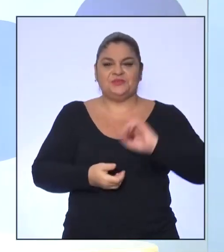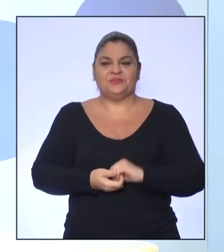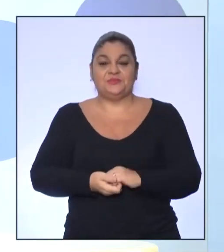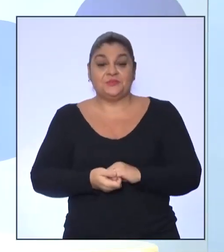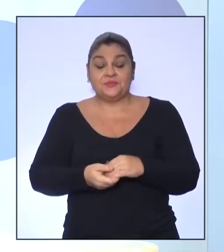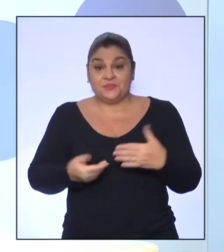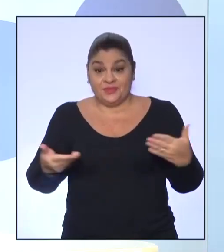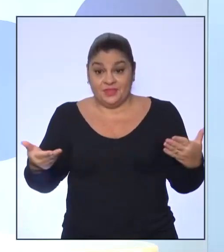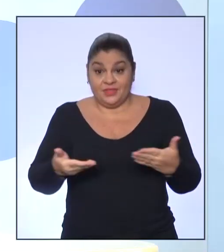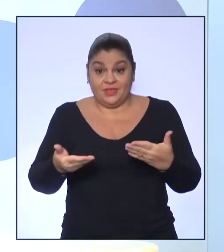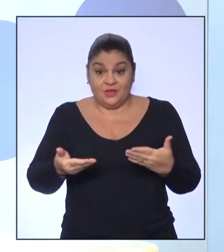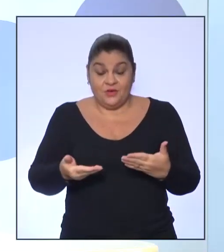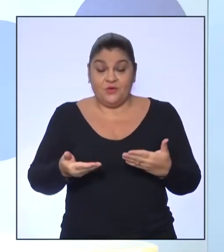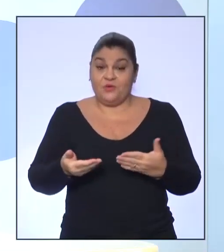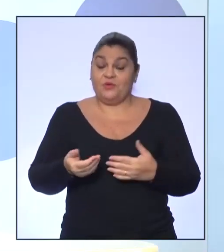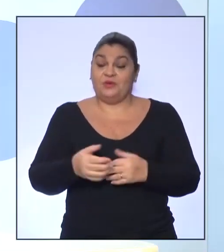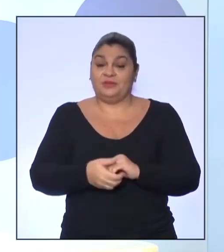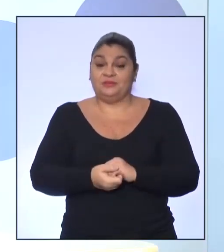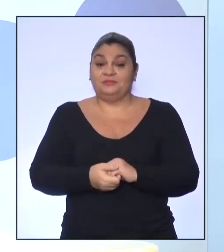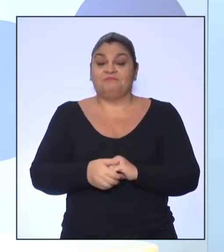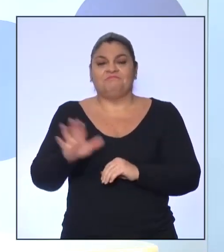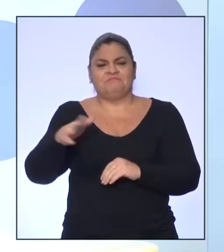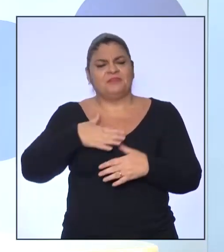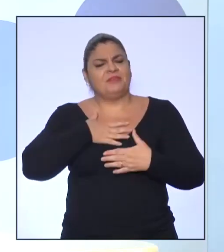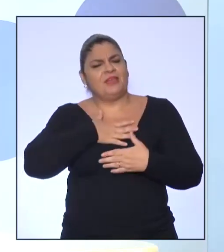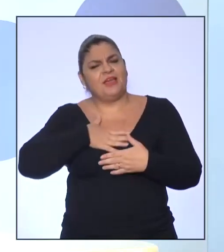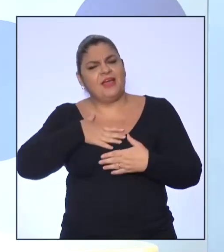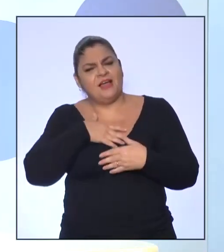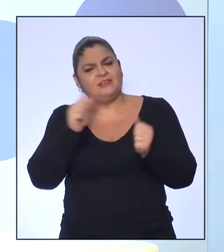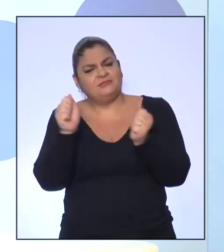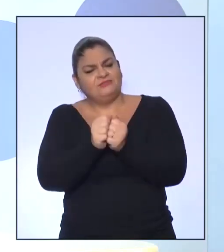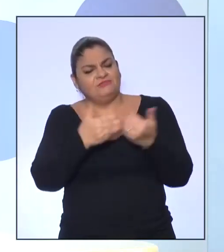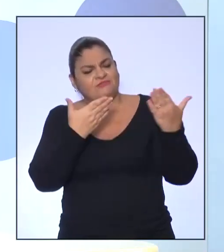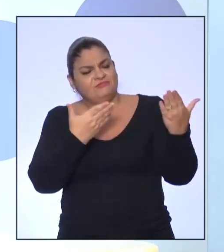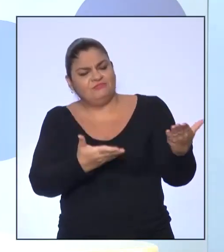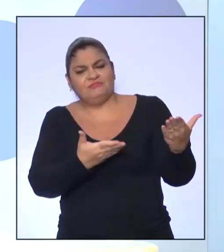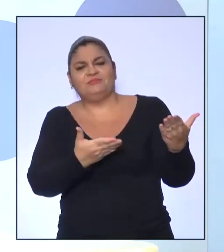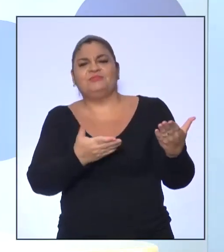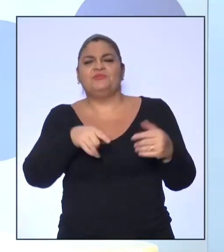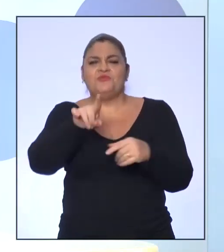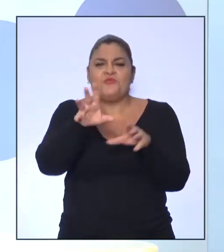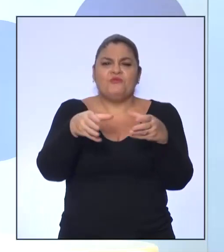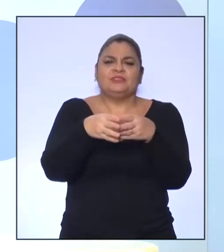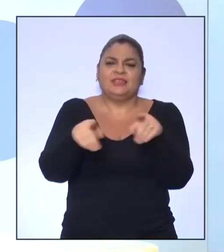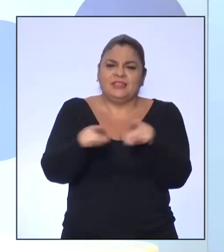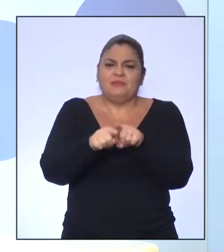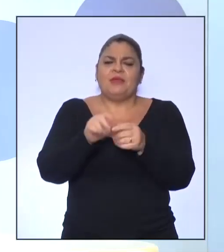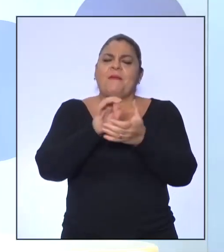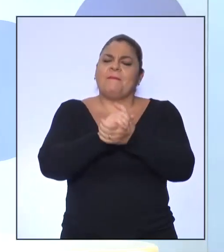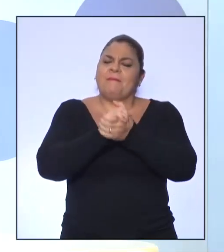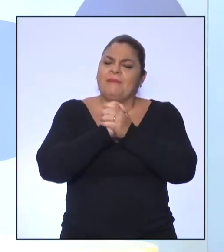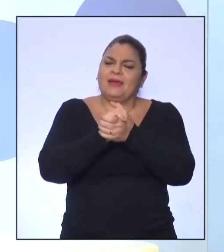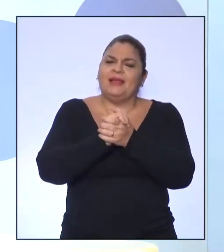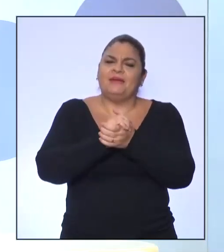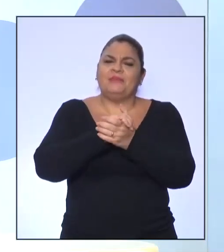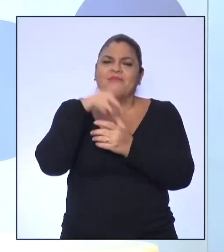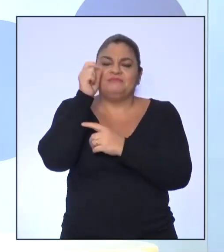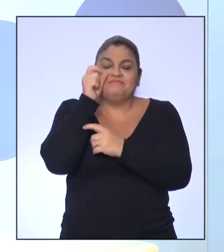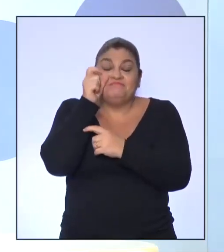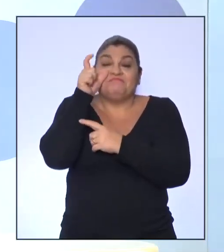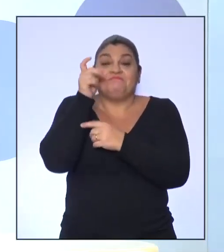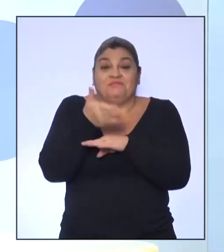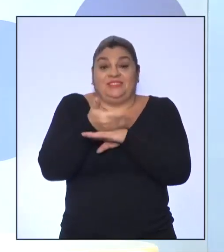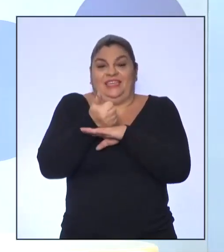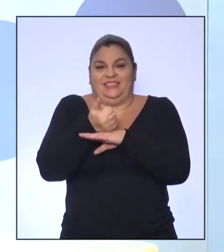vou, então, começar me despedindo. Certo. Adorei estar com a professora Sandra, com vocês. Parabéns por ter acordado